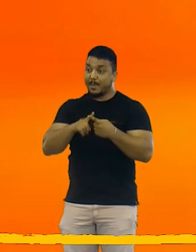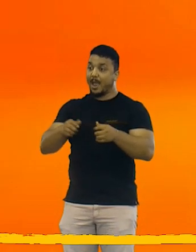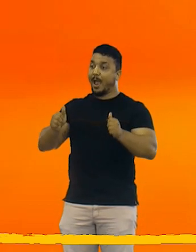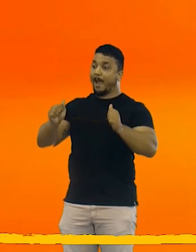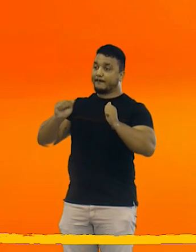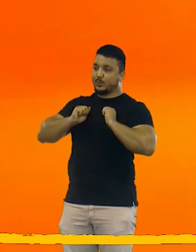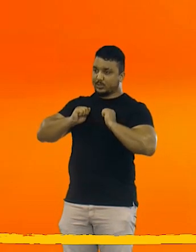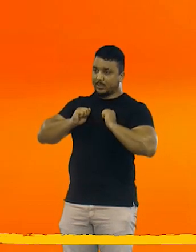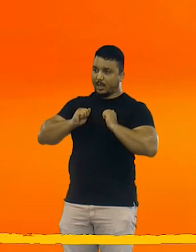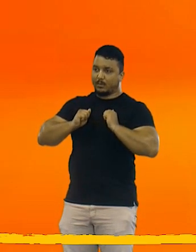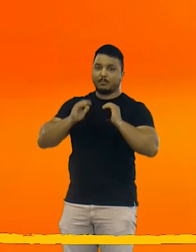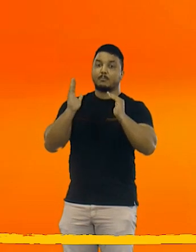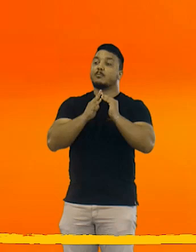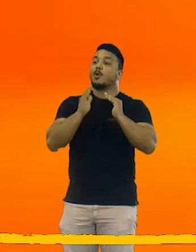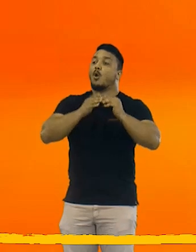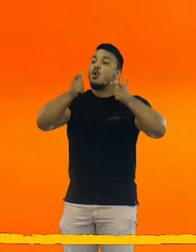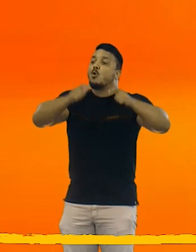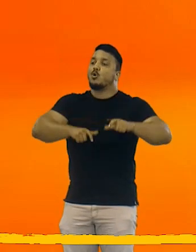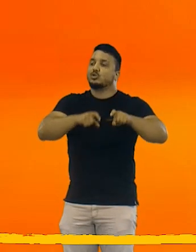rural.